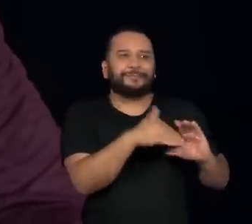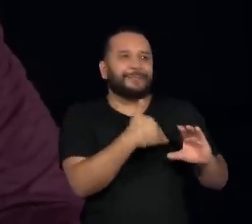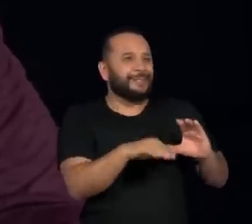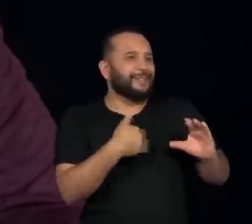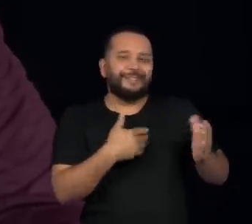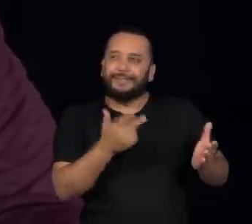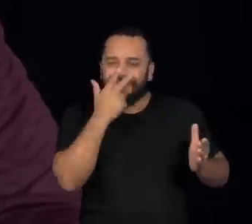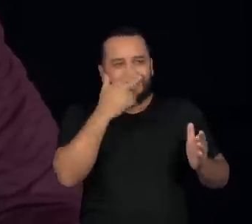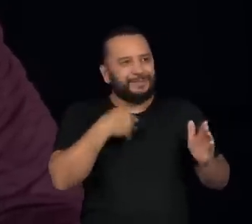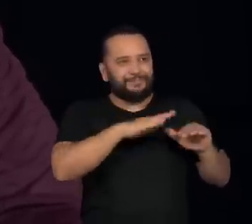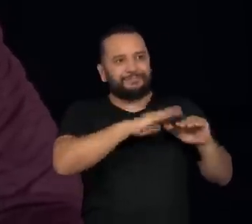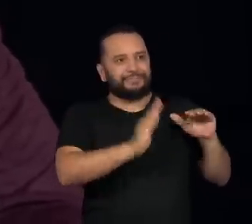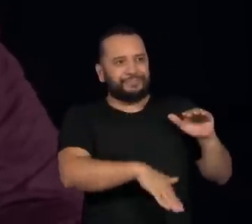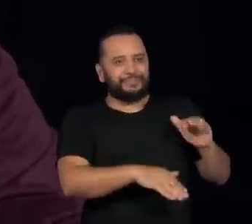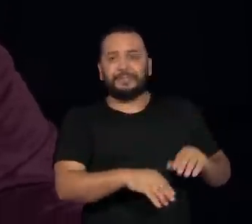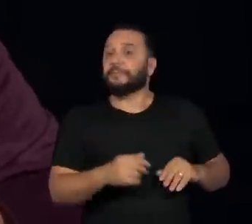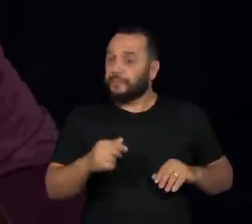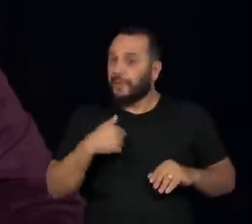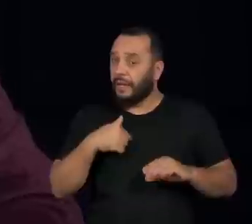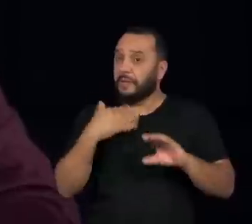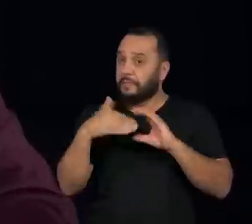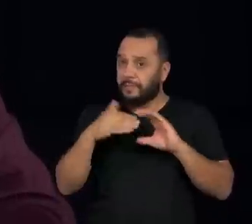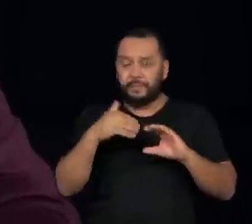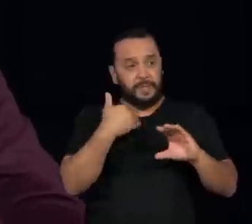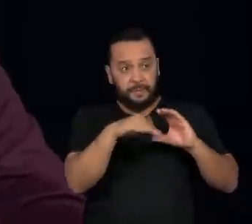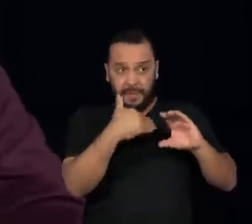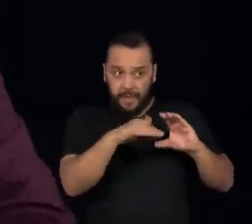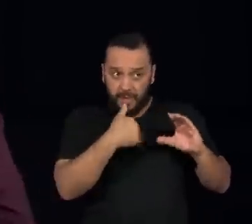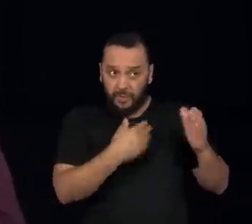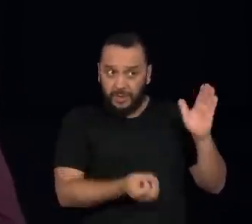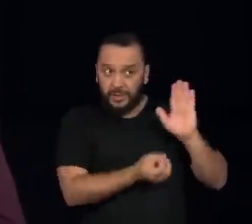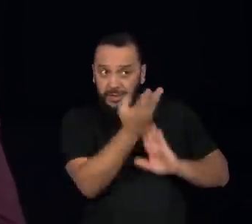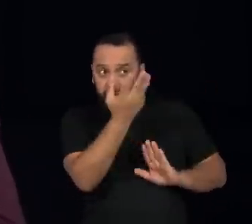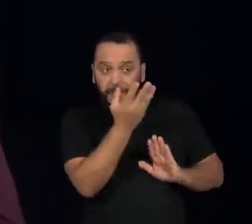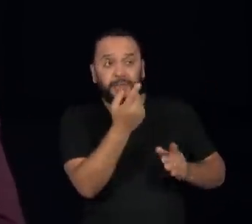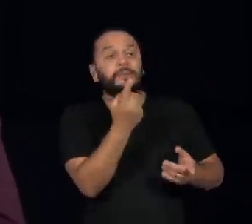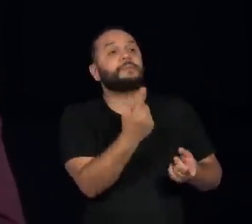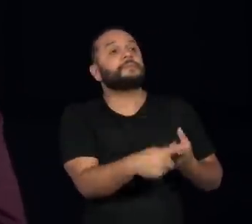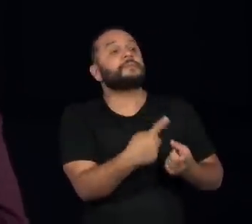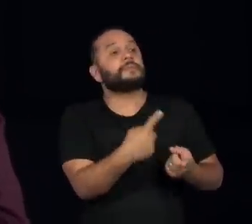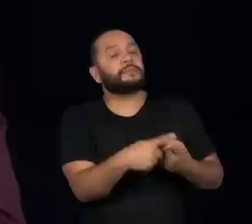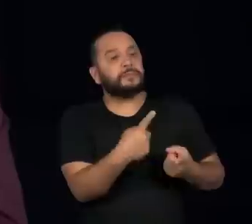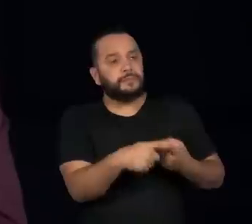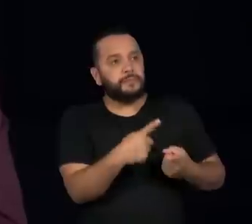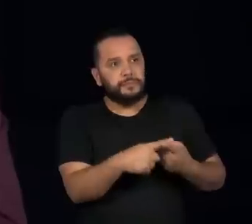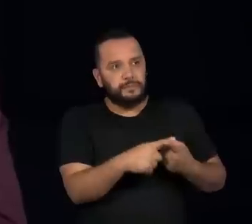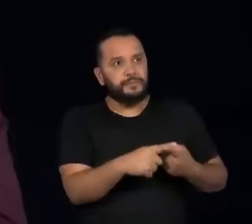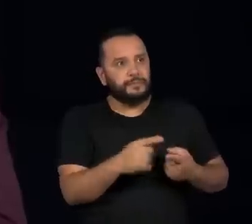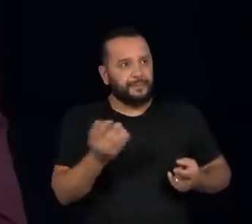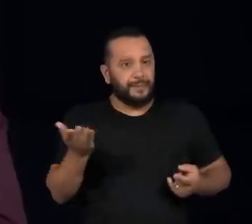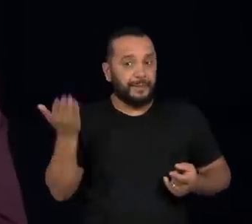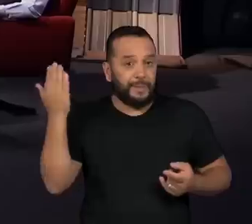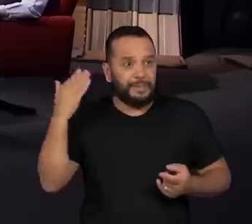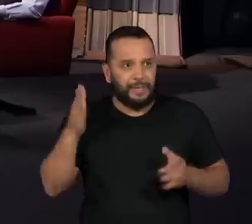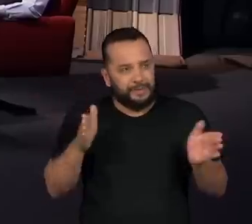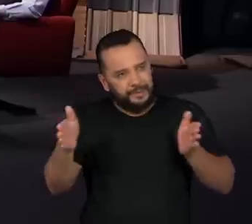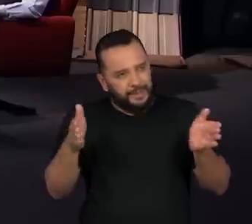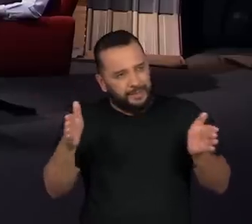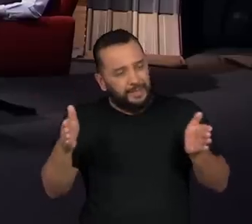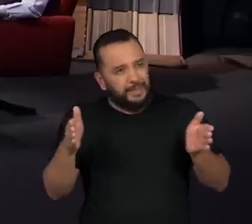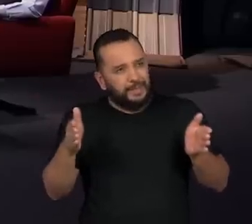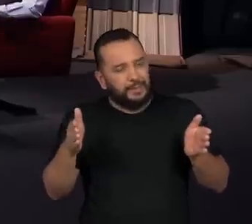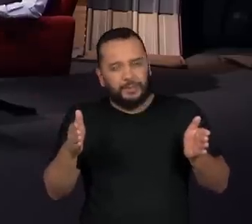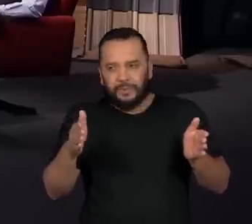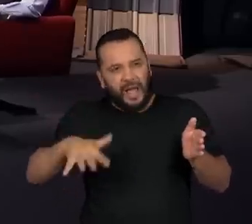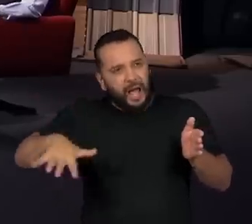e e o e-mail era uma coisa criada nasce né justamente dessa origem é militar e acadêmica né da